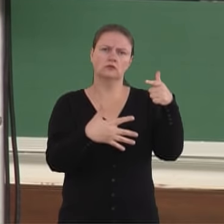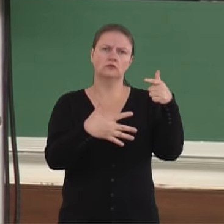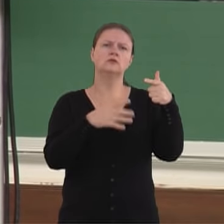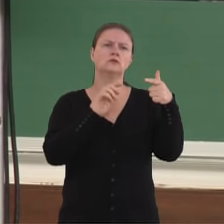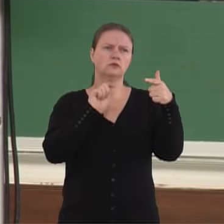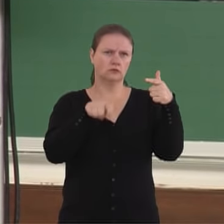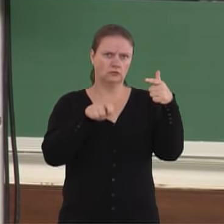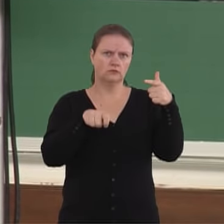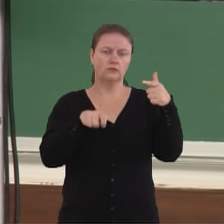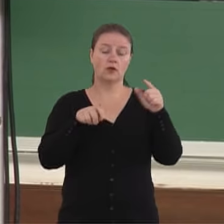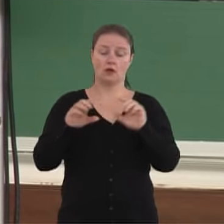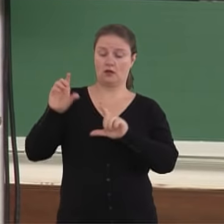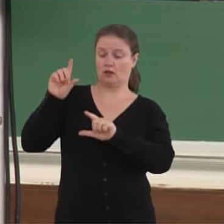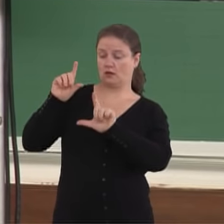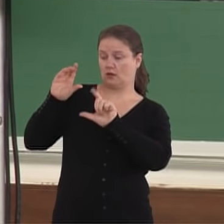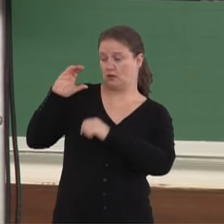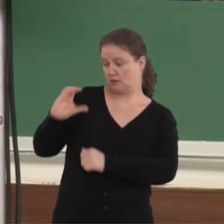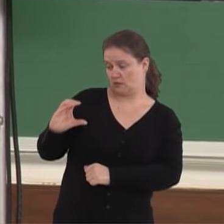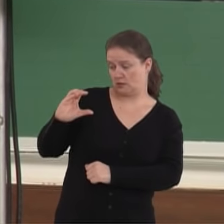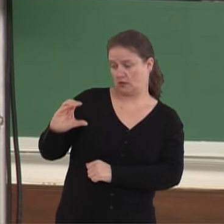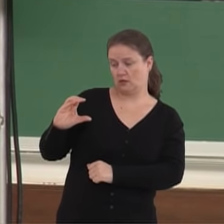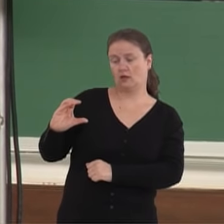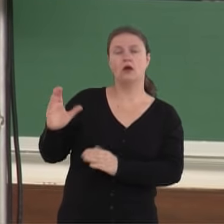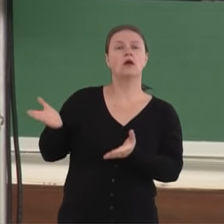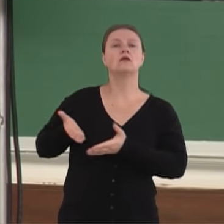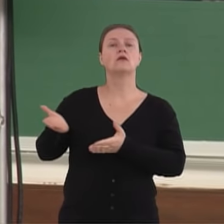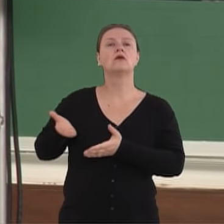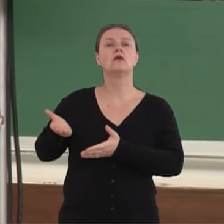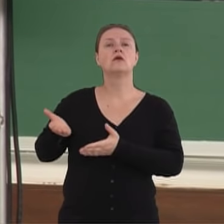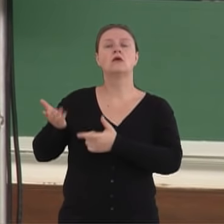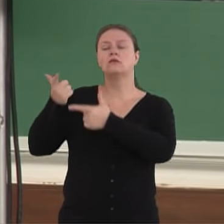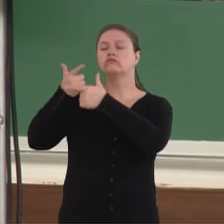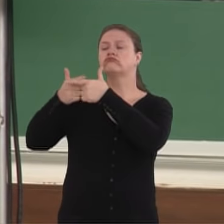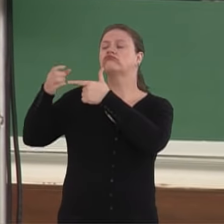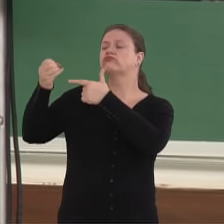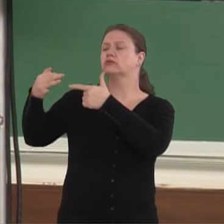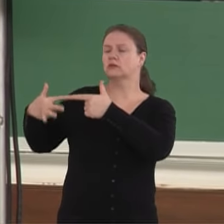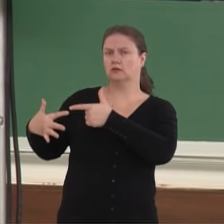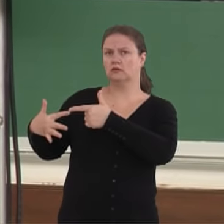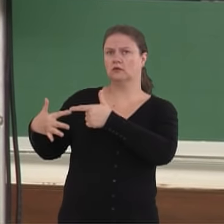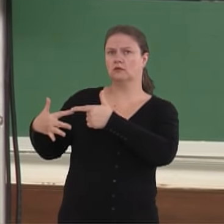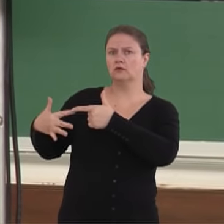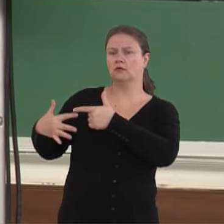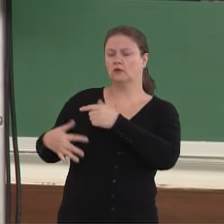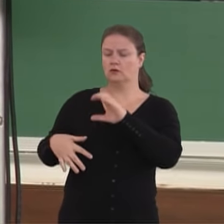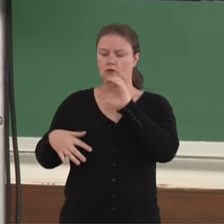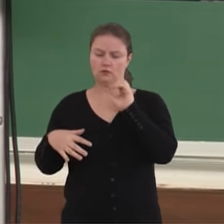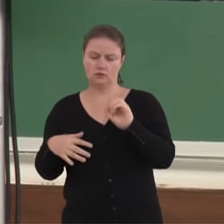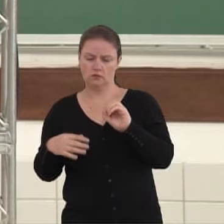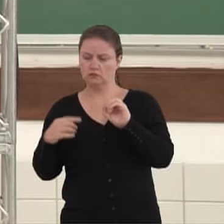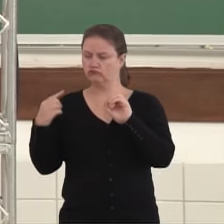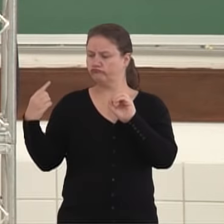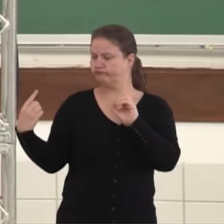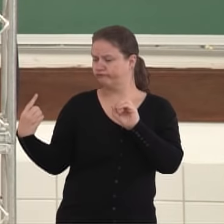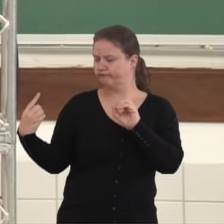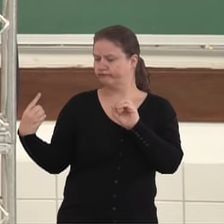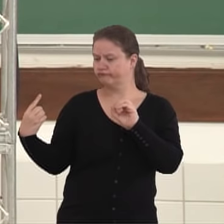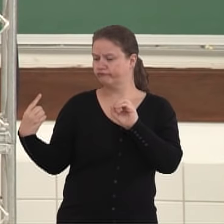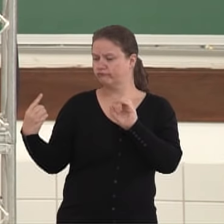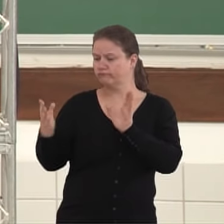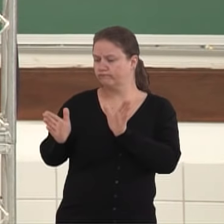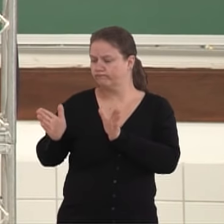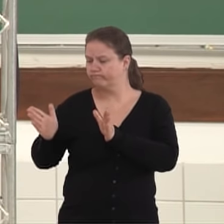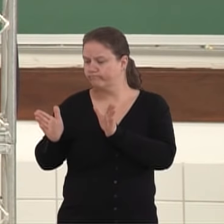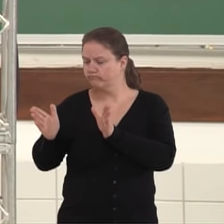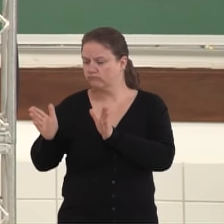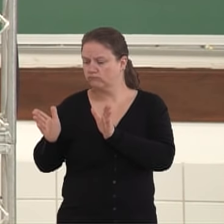5/1. A letra C, são racionais? O C, ele está entre o 0 e 1, ou seja, ele é